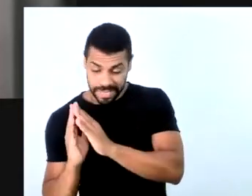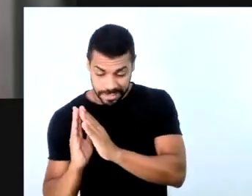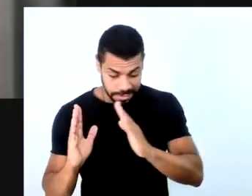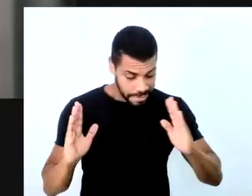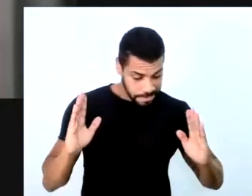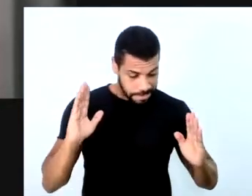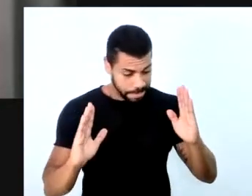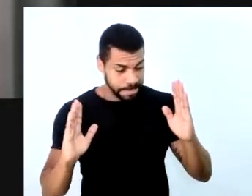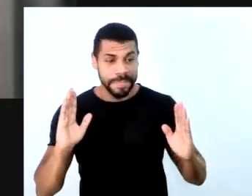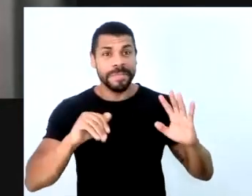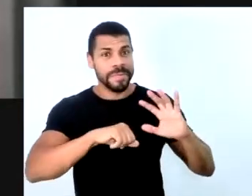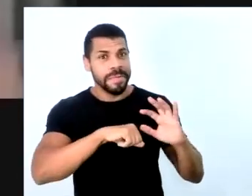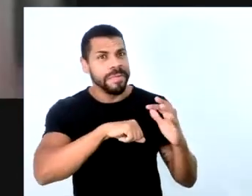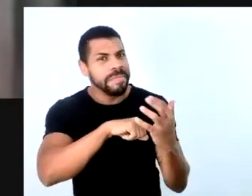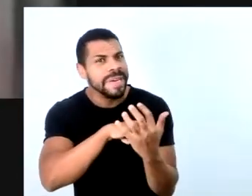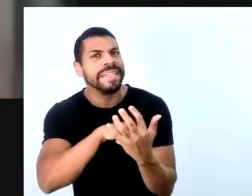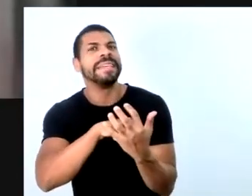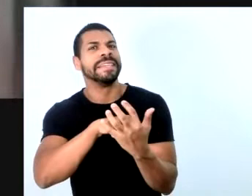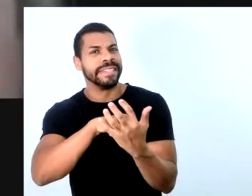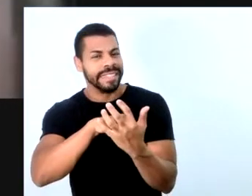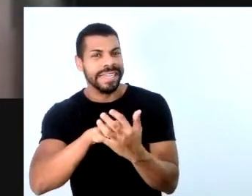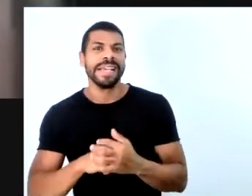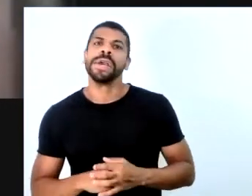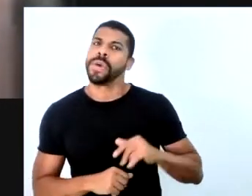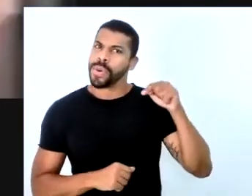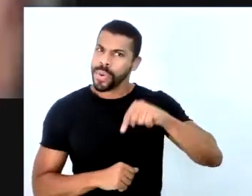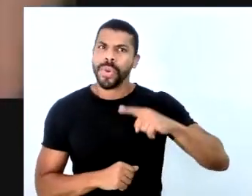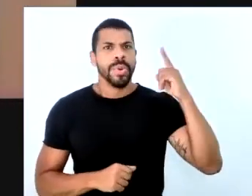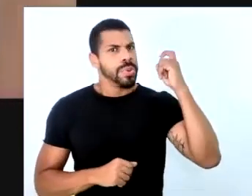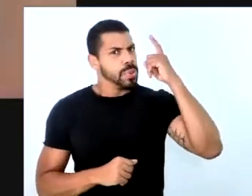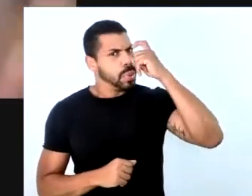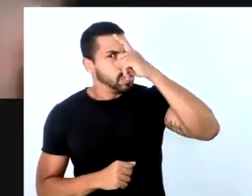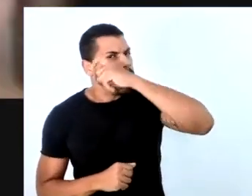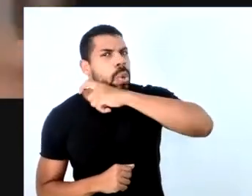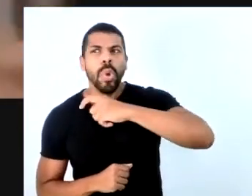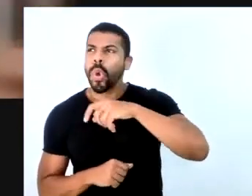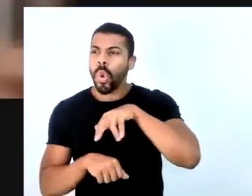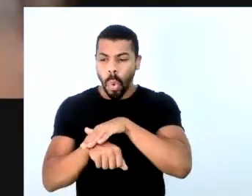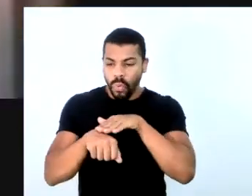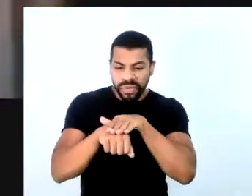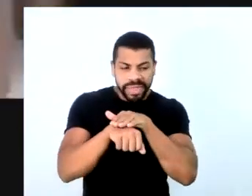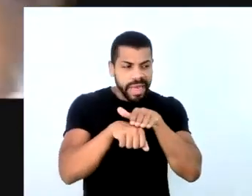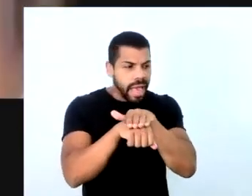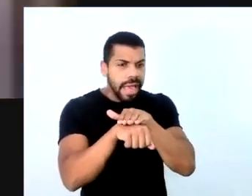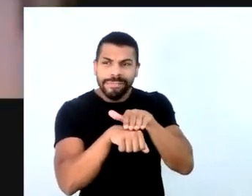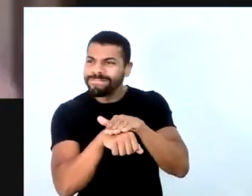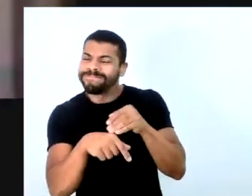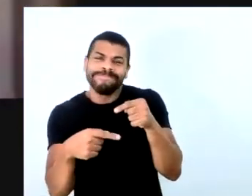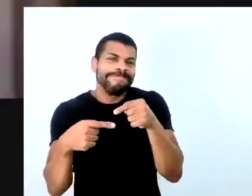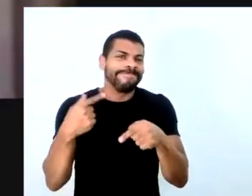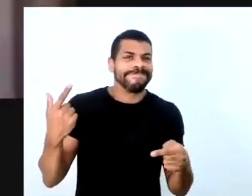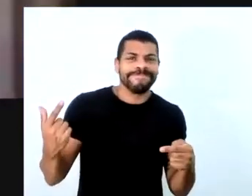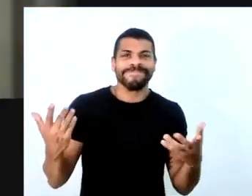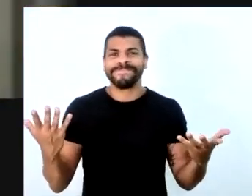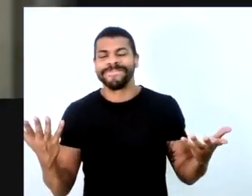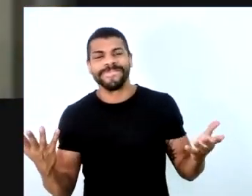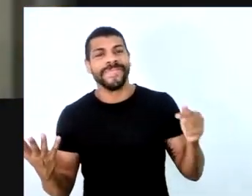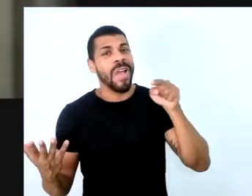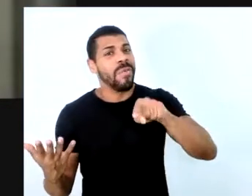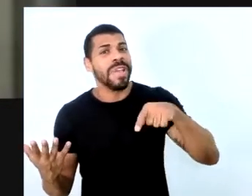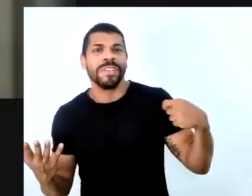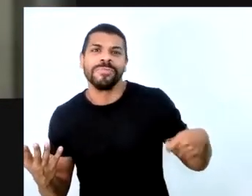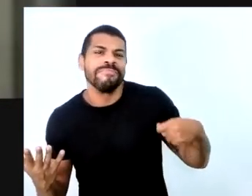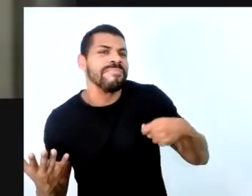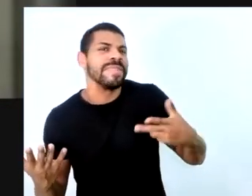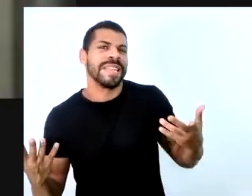de ter feito. E numa situação de pandemia, naturalmente, realmente ilhada, sem poder conversar com